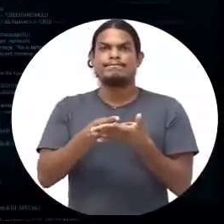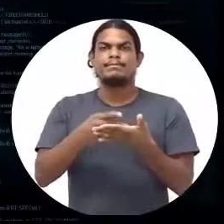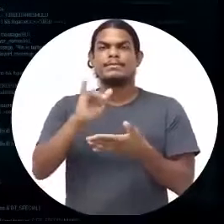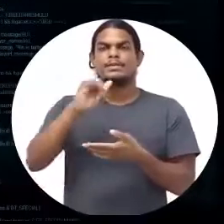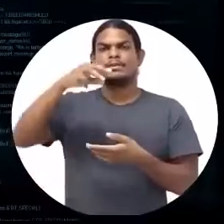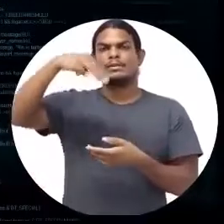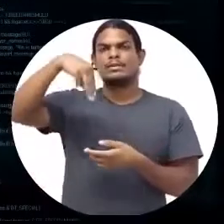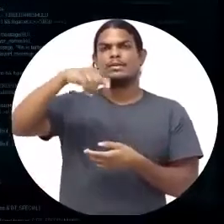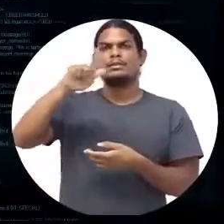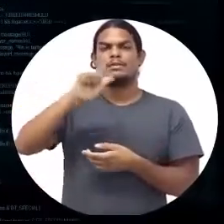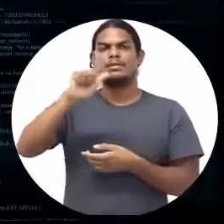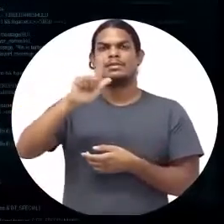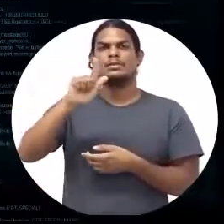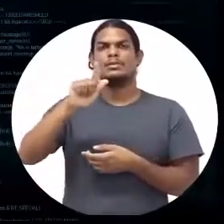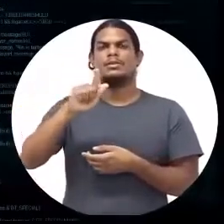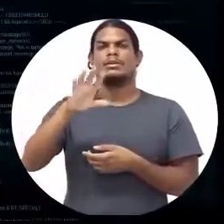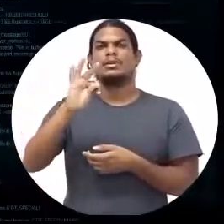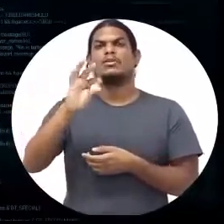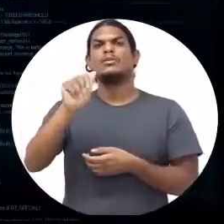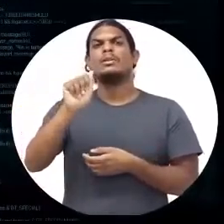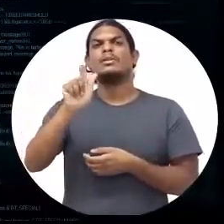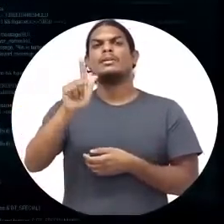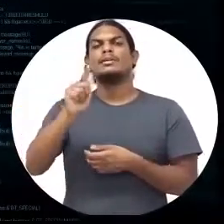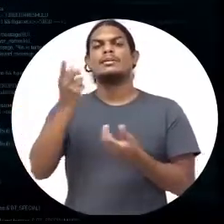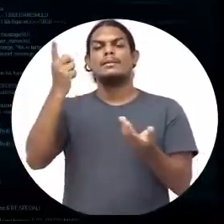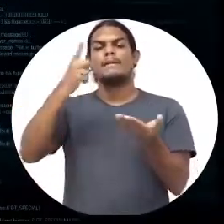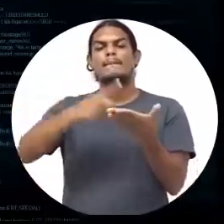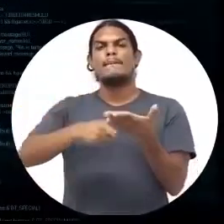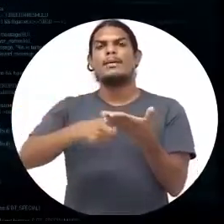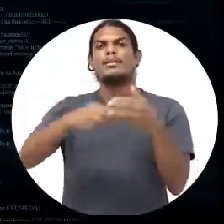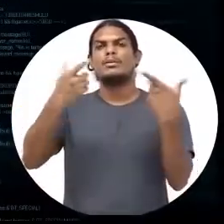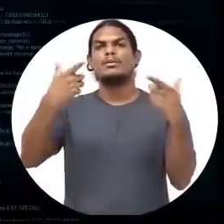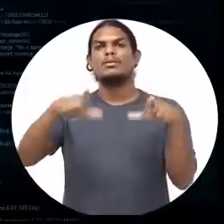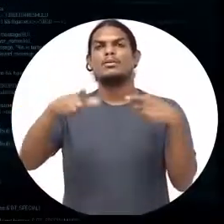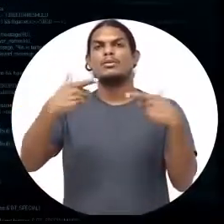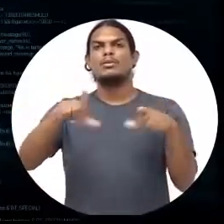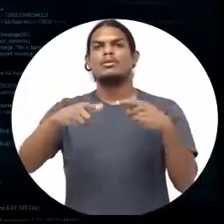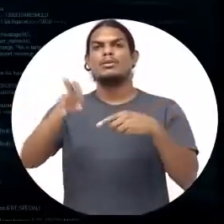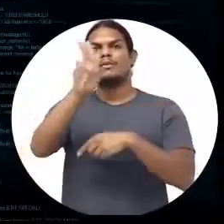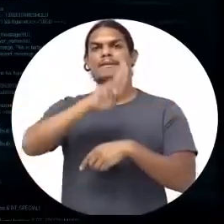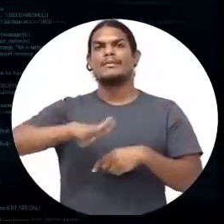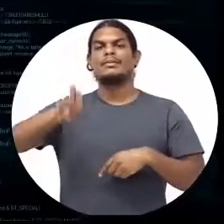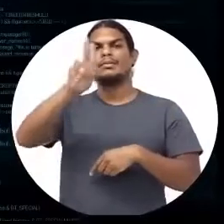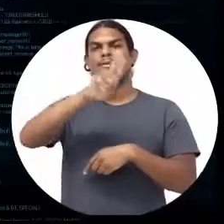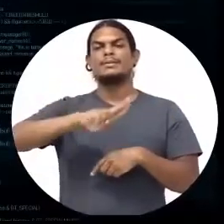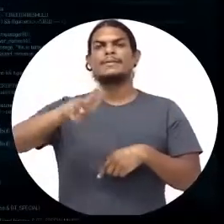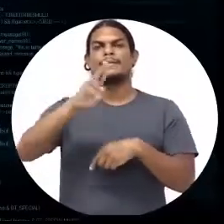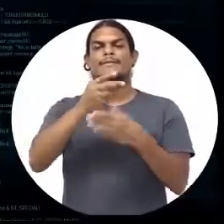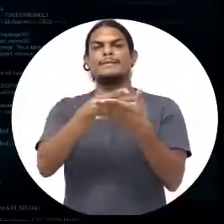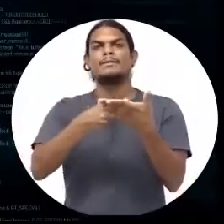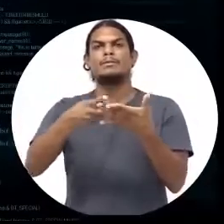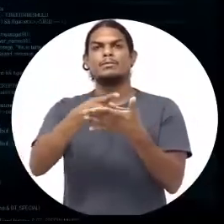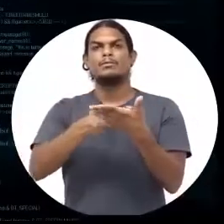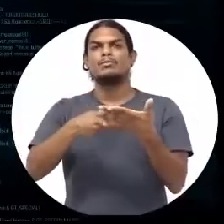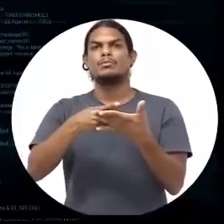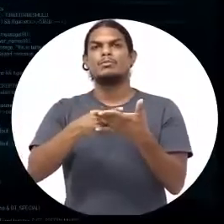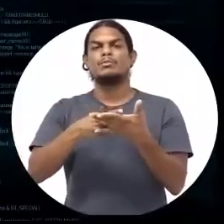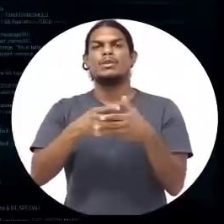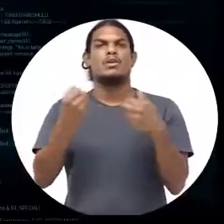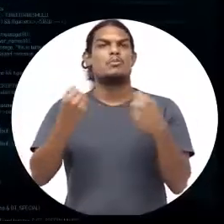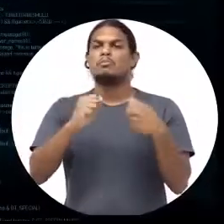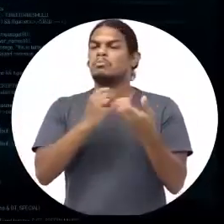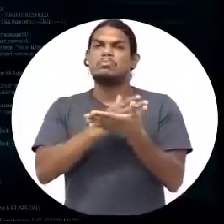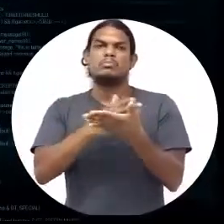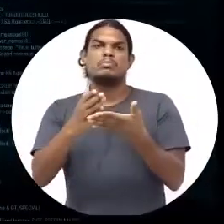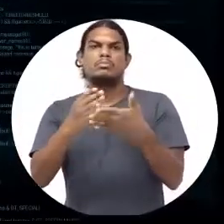que marca o lugar onde vai ser colocada uma imagem. Então ela não precisa um começo e um fim,